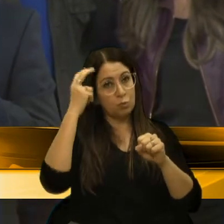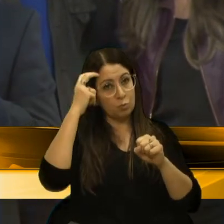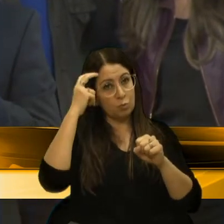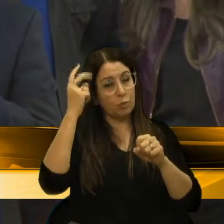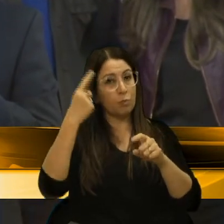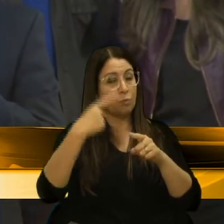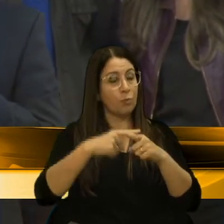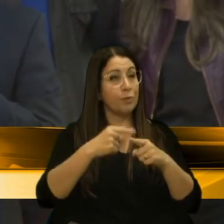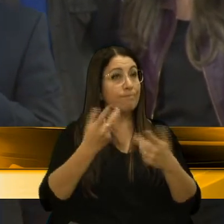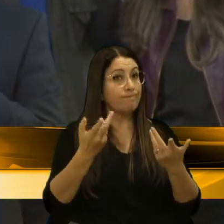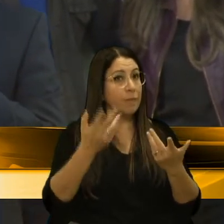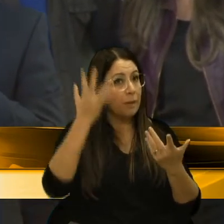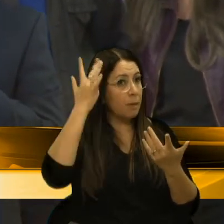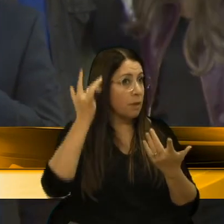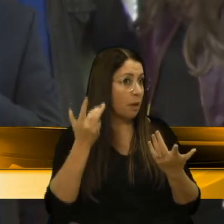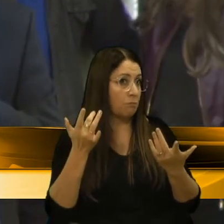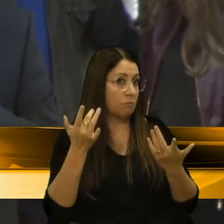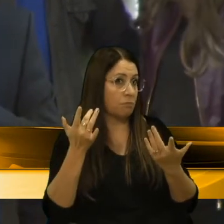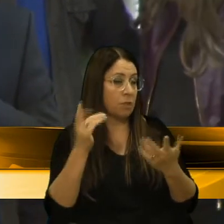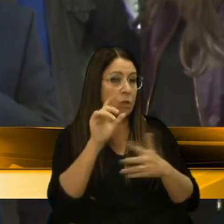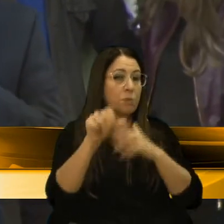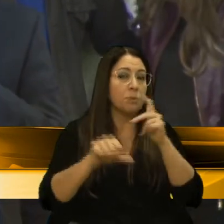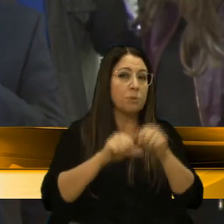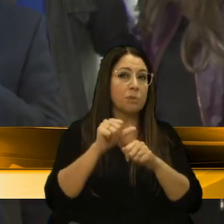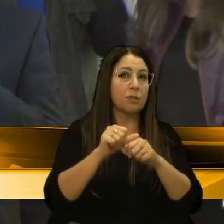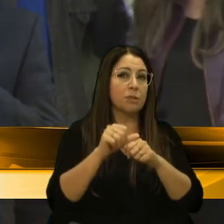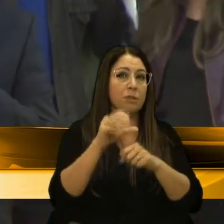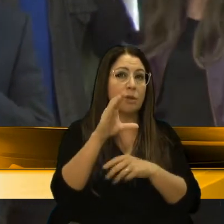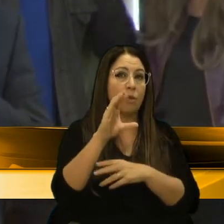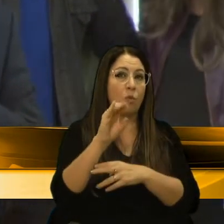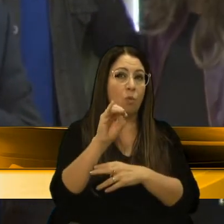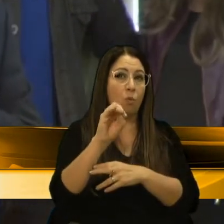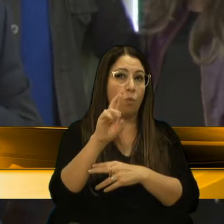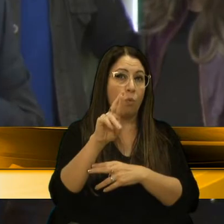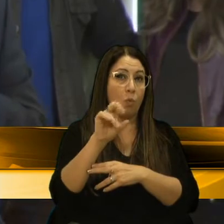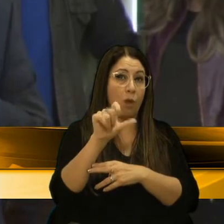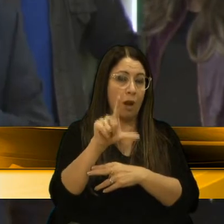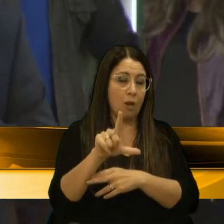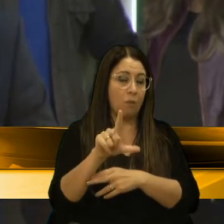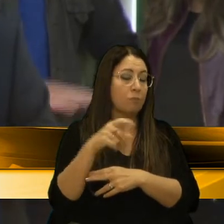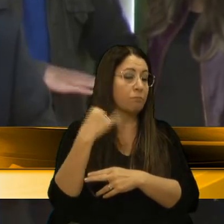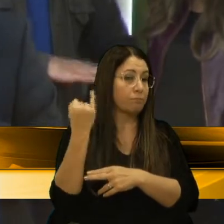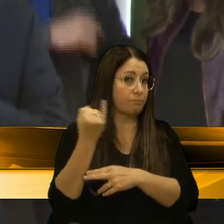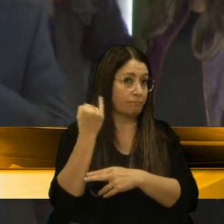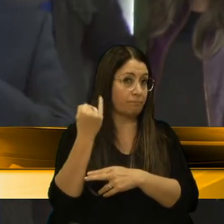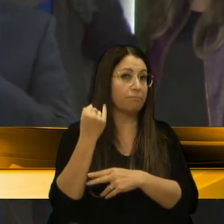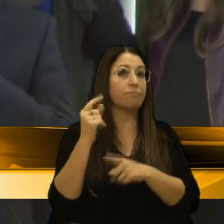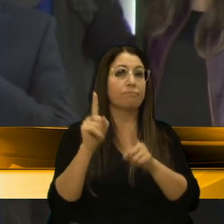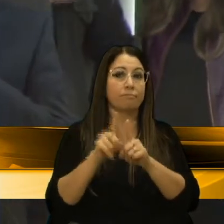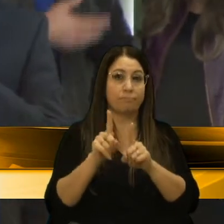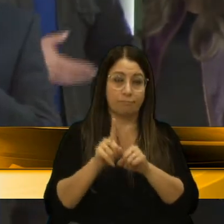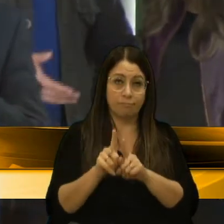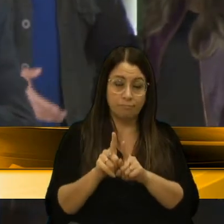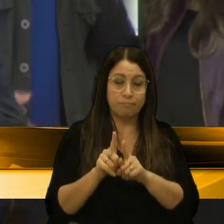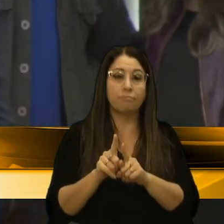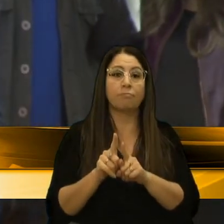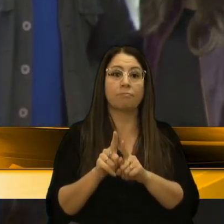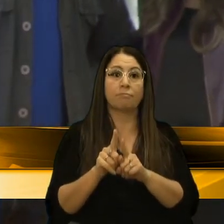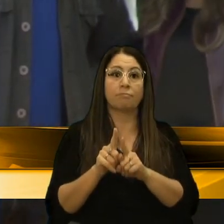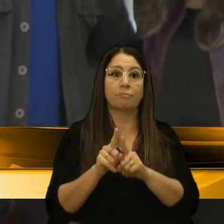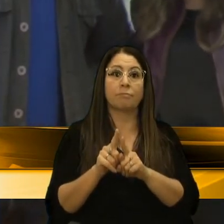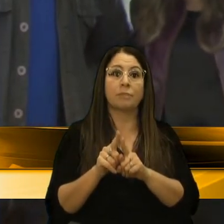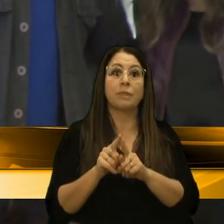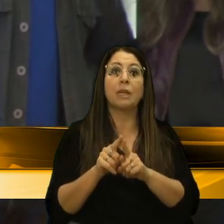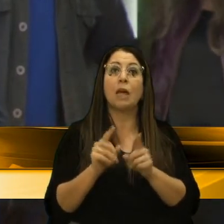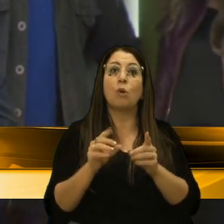Porque se amanhã nós transformamos o coral municipal, que é de extremíssima importância também, a companhia de